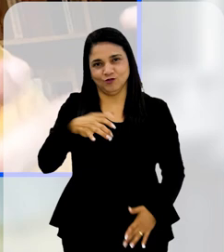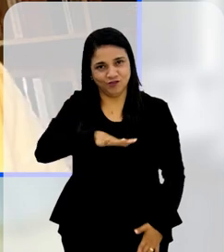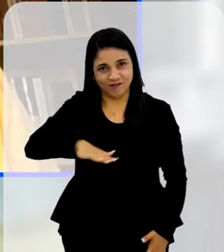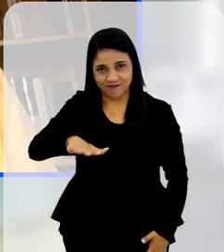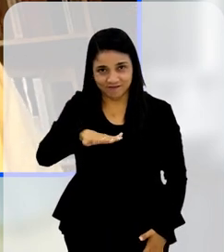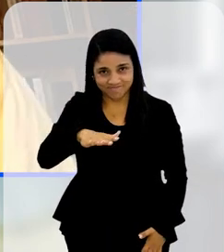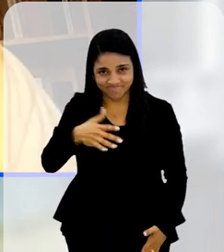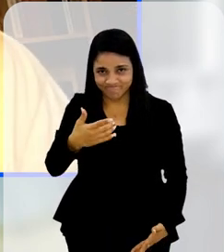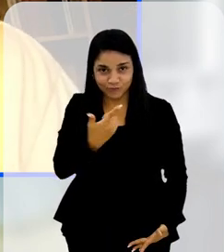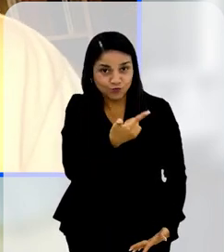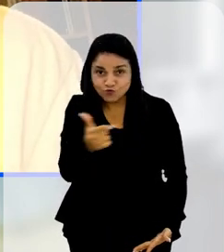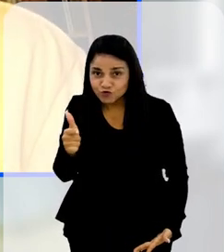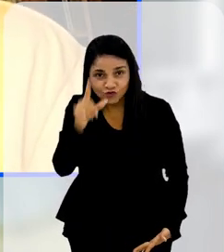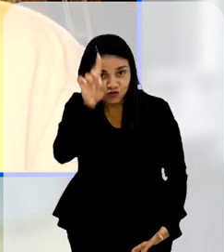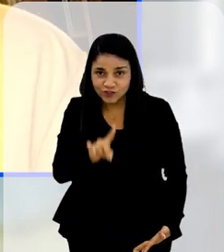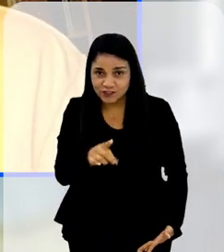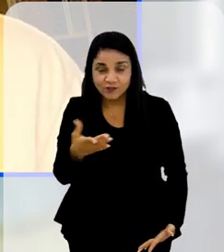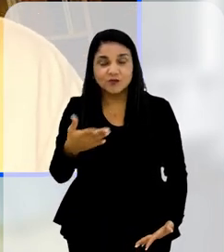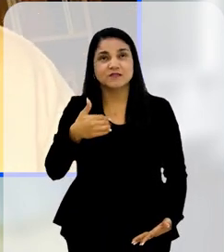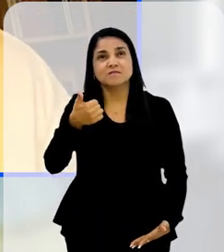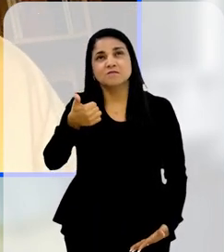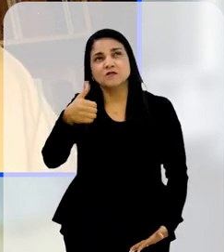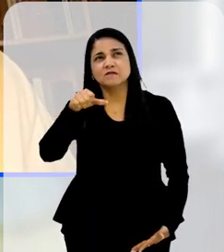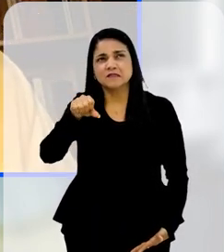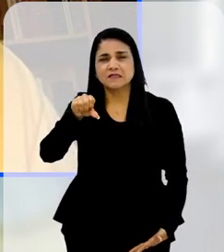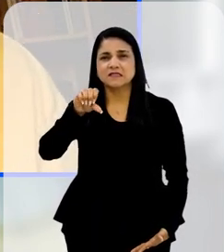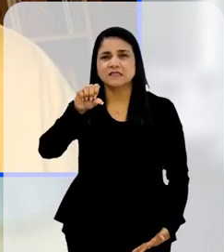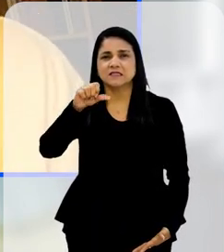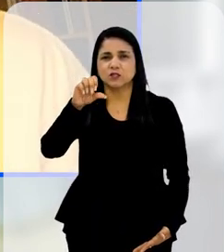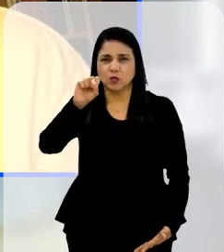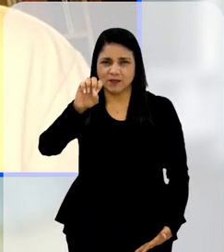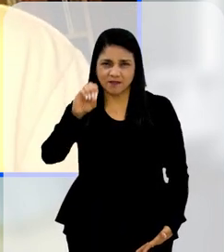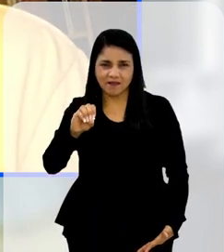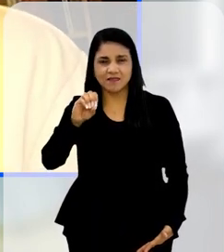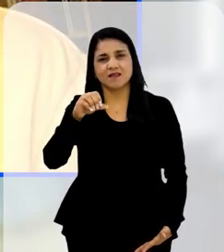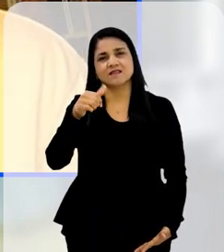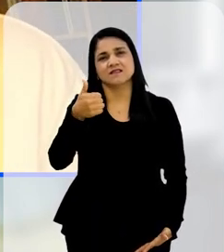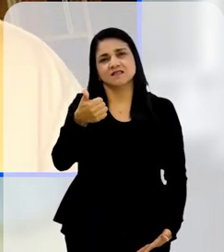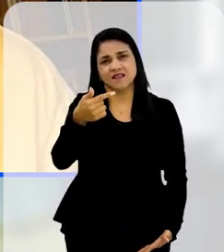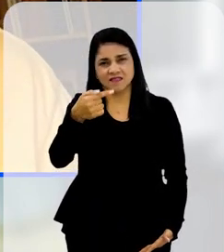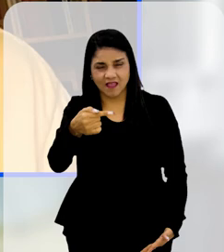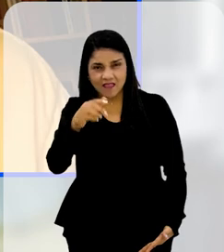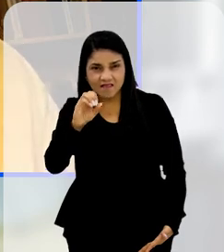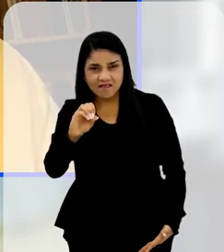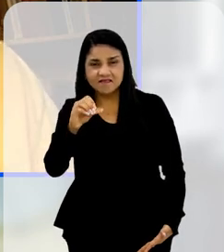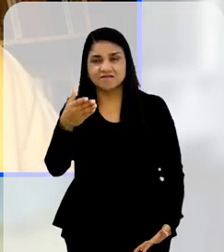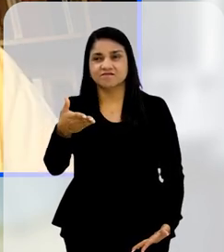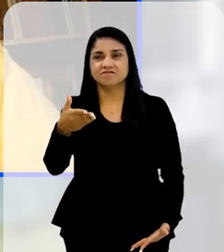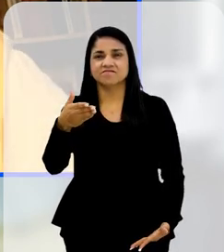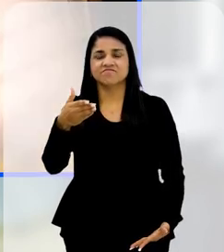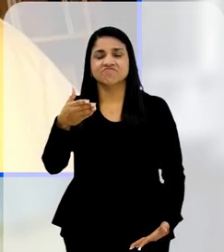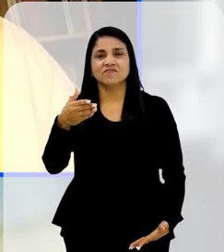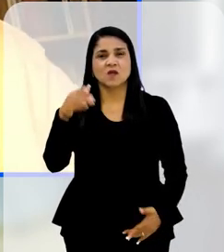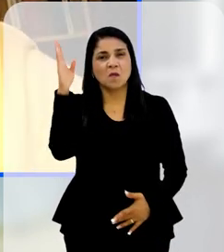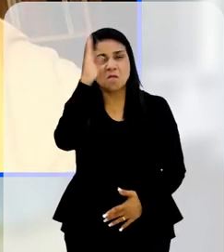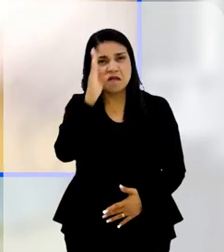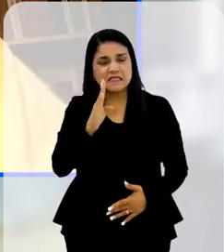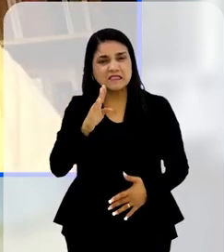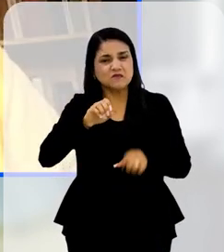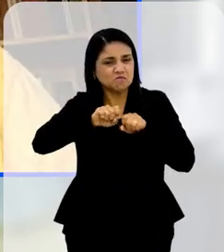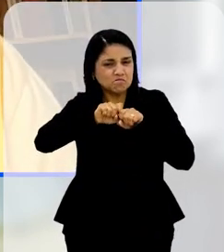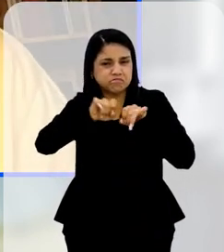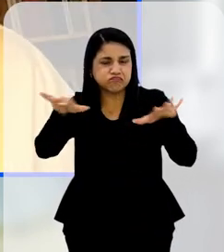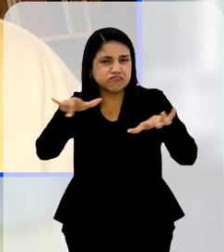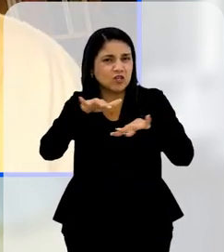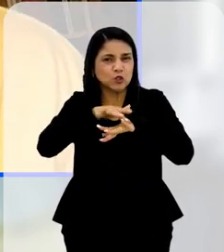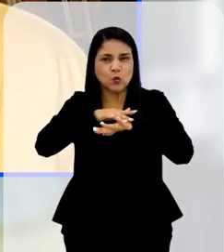70, anos 80, o Brasil era tocado ainda por gravíssimas endemias, né? Escleroporose, febre